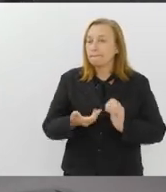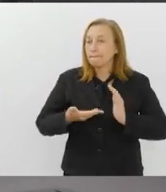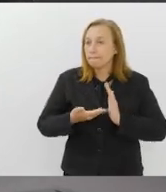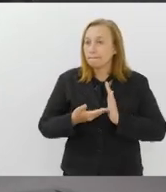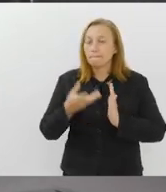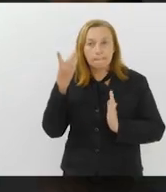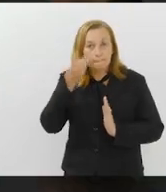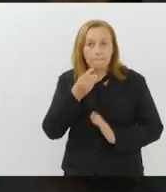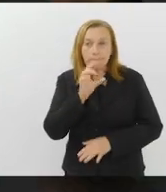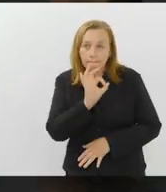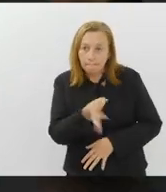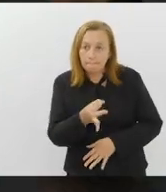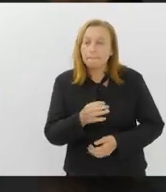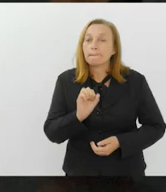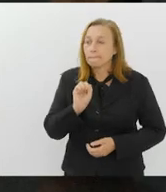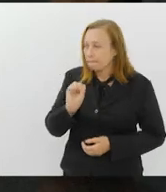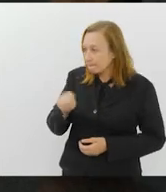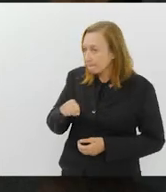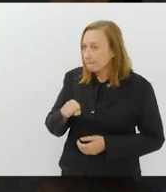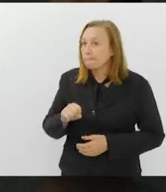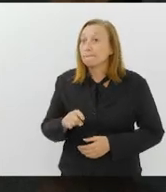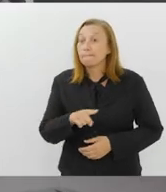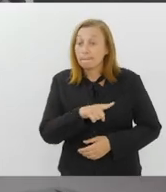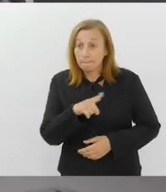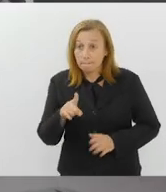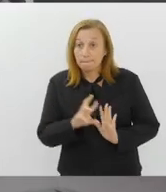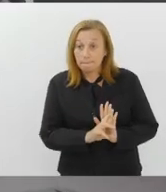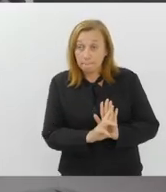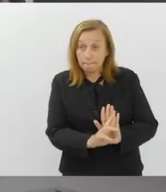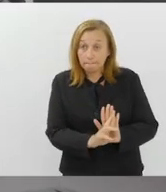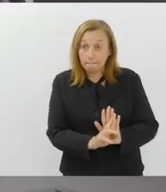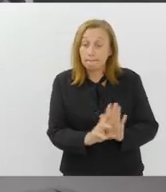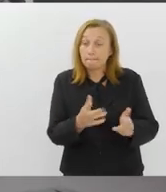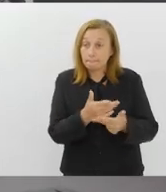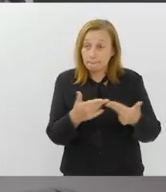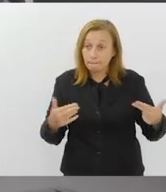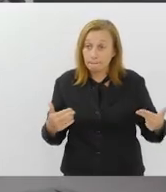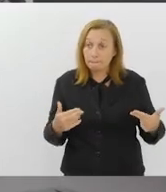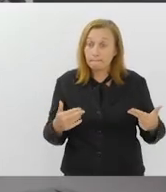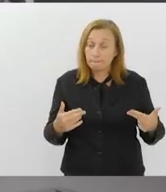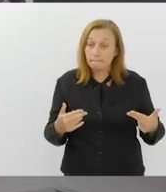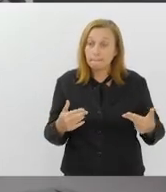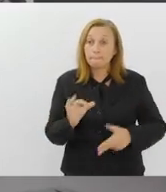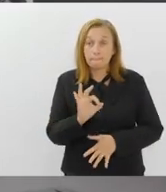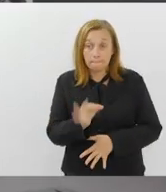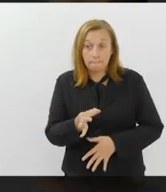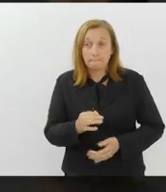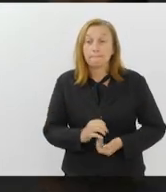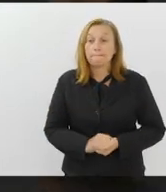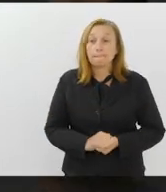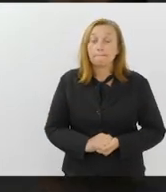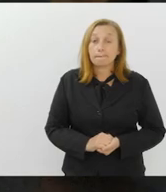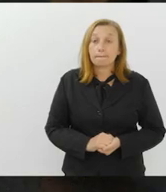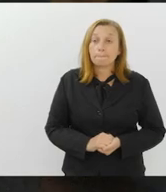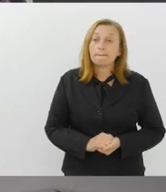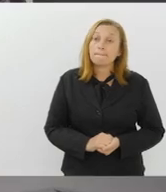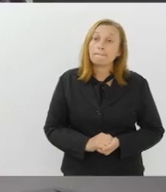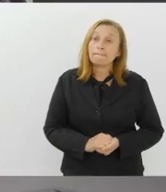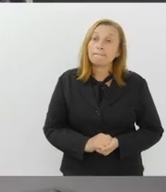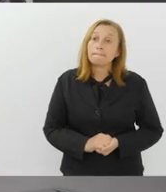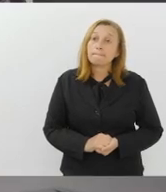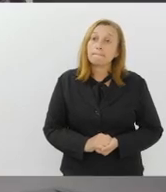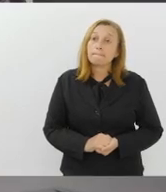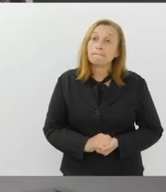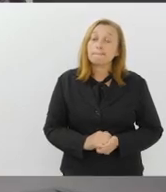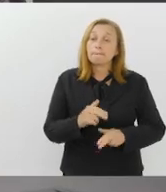correto? Sim. Vamos lá. E elas representam várias operadoras. Sim, elas representam. Certo? Sim. Por isso que nós